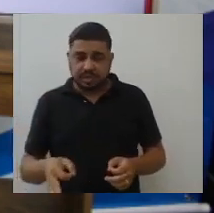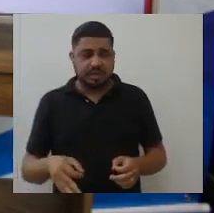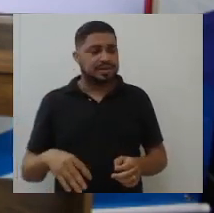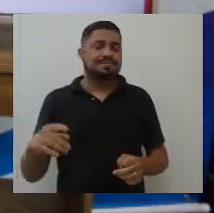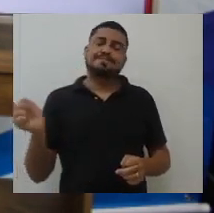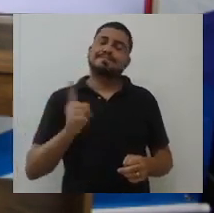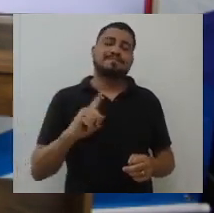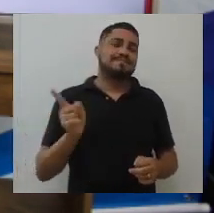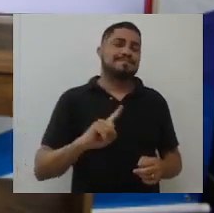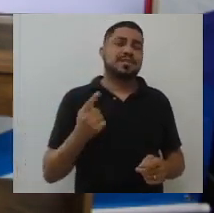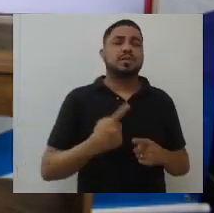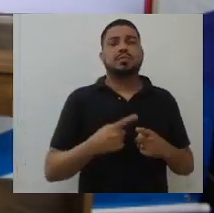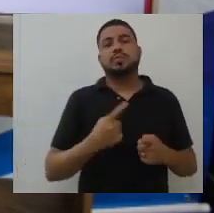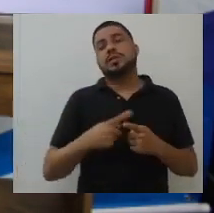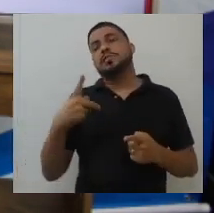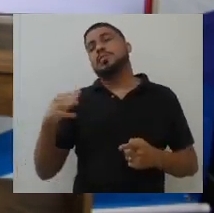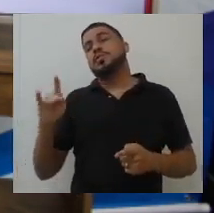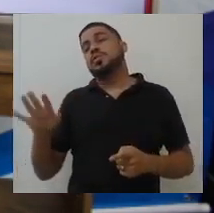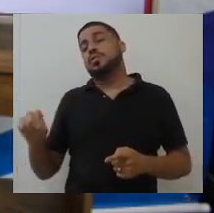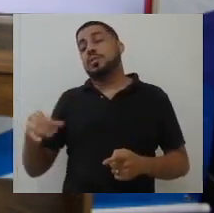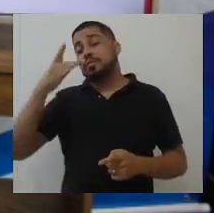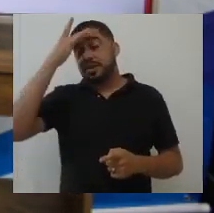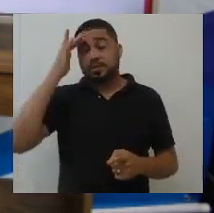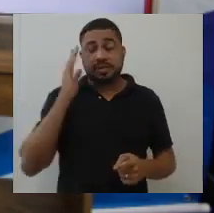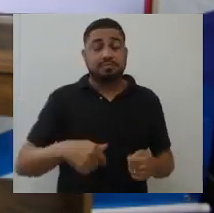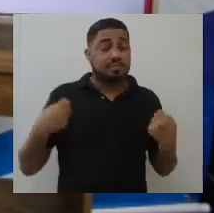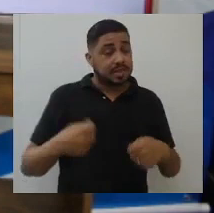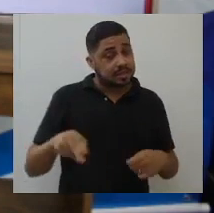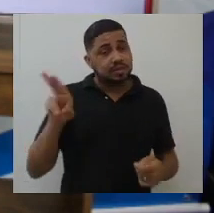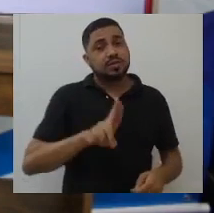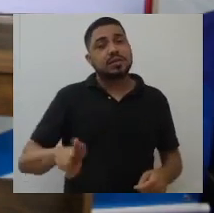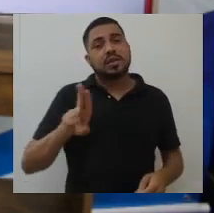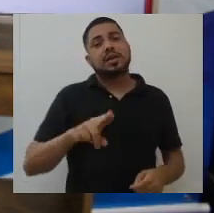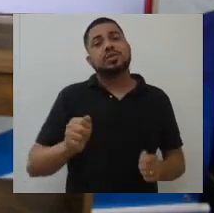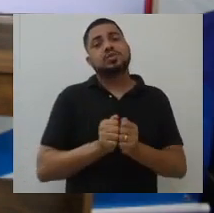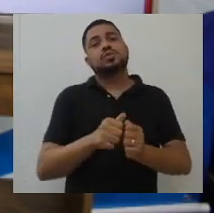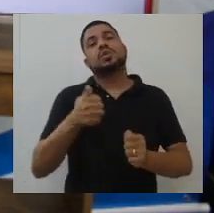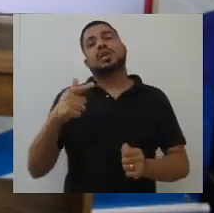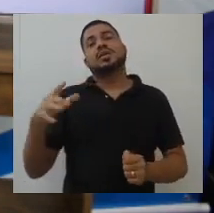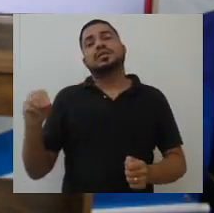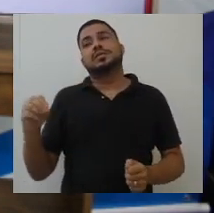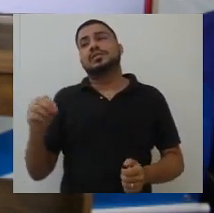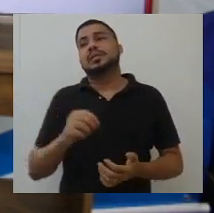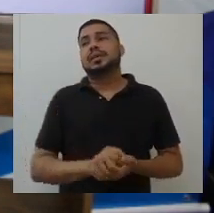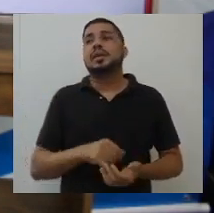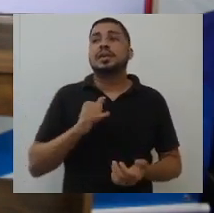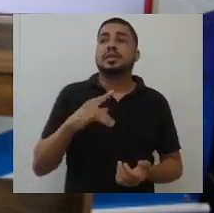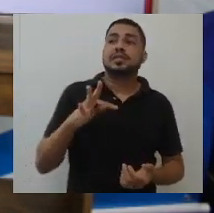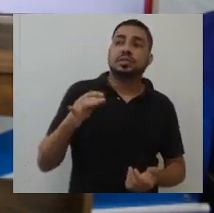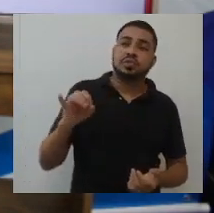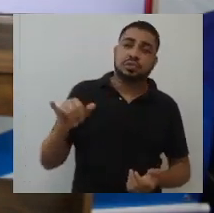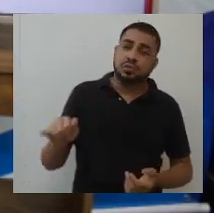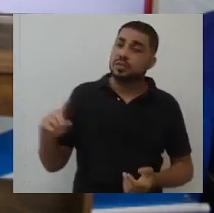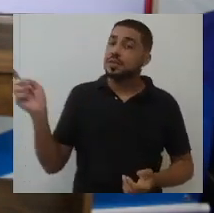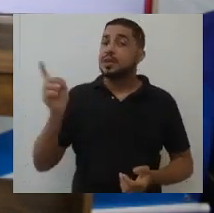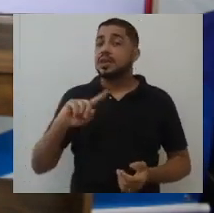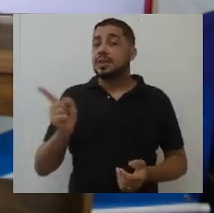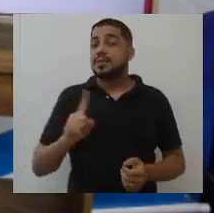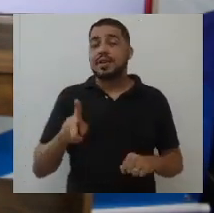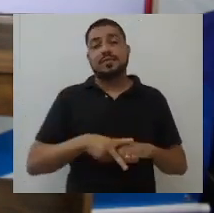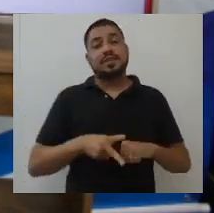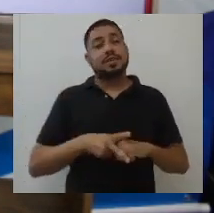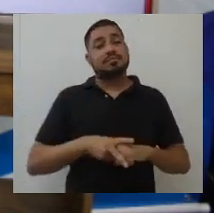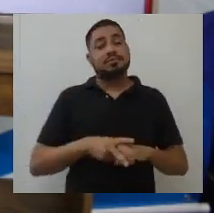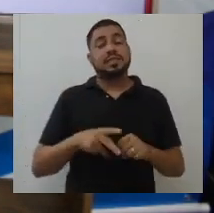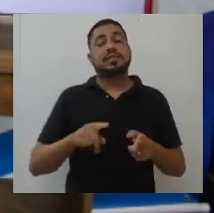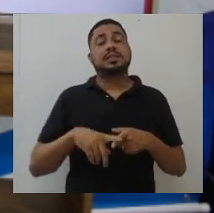está correto. Por quê? Pronome pessoal, ele precisa ser utilizado com ações. E quando você diz I to também não é verbo, tá